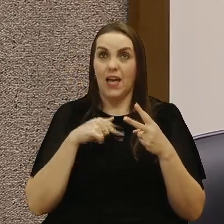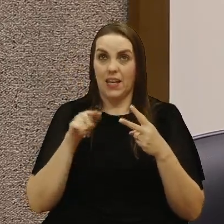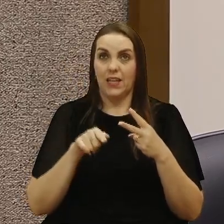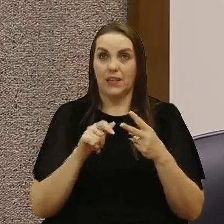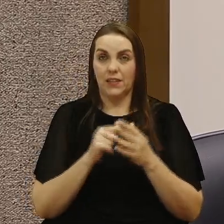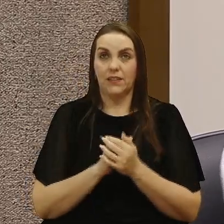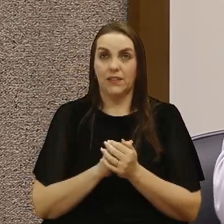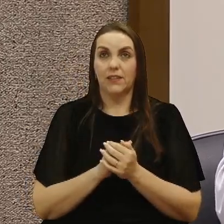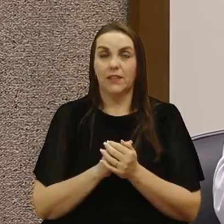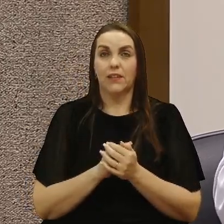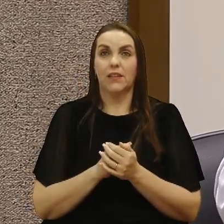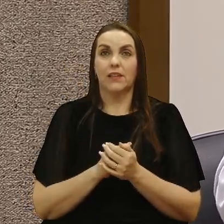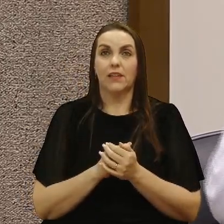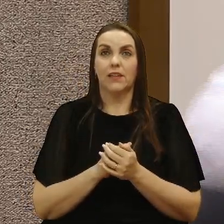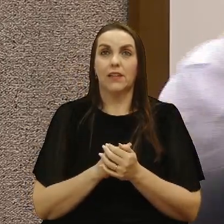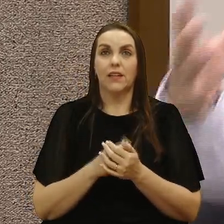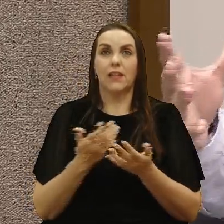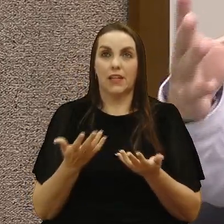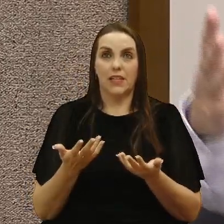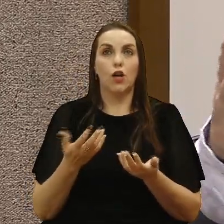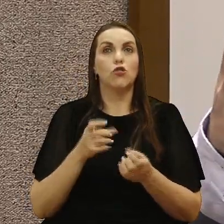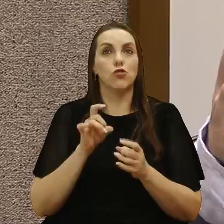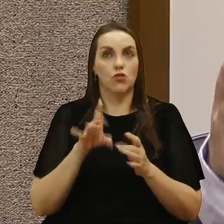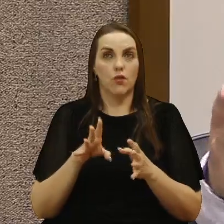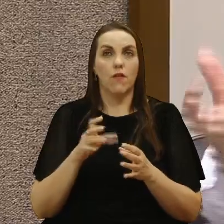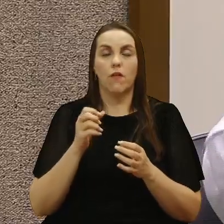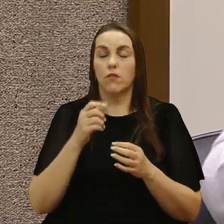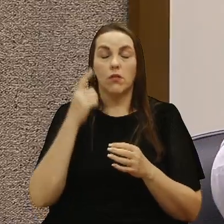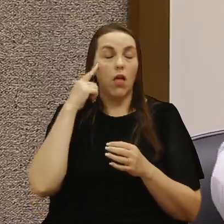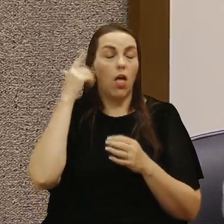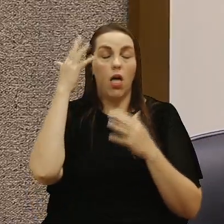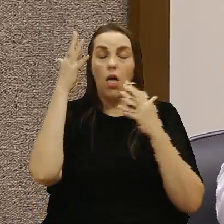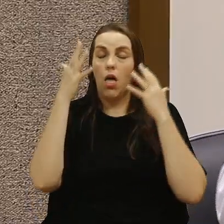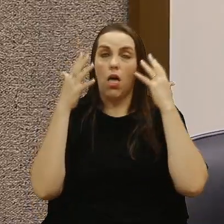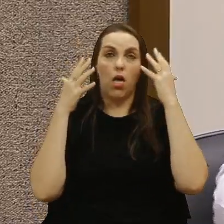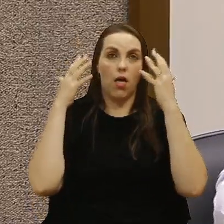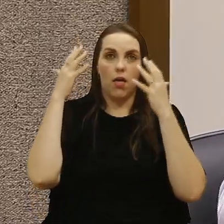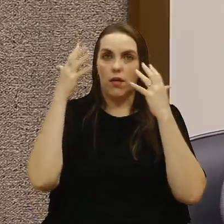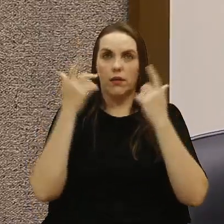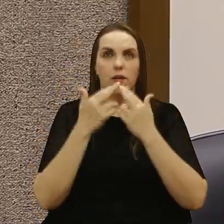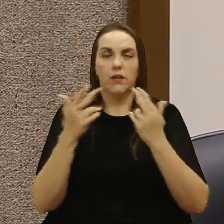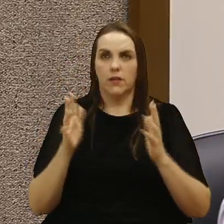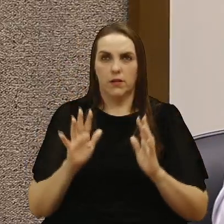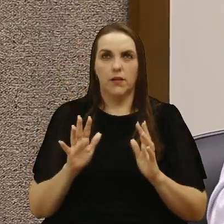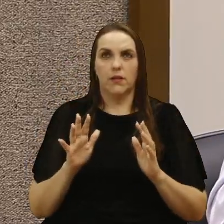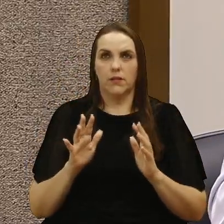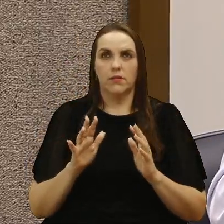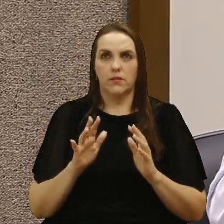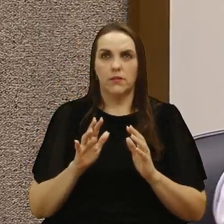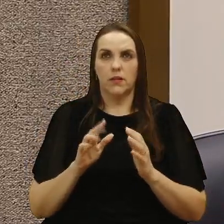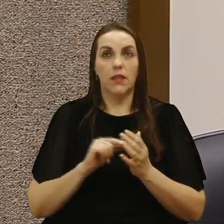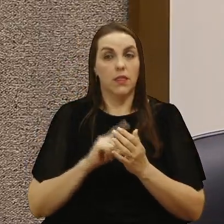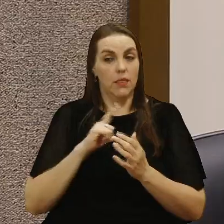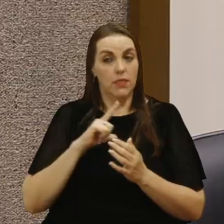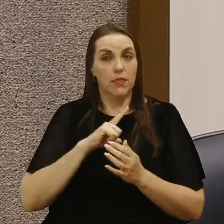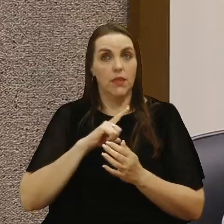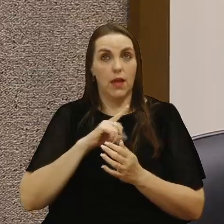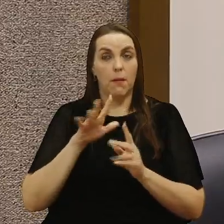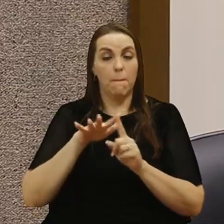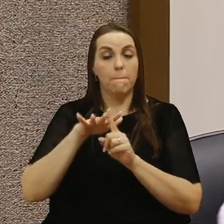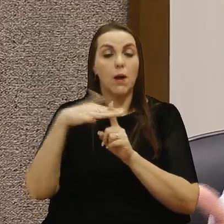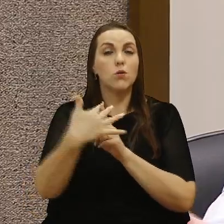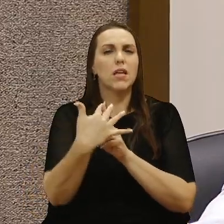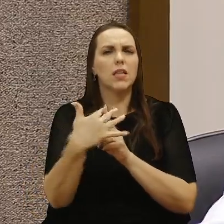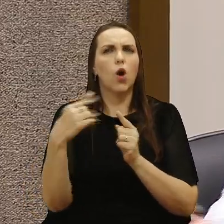apresentei ali não são de vozes da minha cabeça, são os dados disponibilizados pelo Banco Central. Nós temos um regramento. Por que a Selic está em